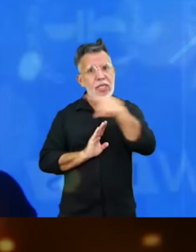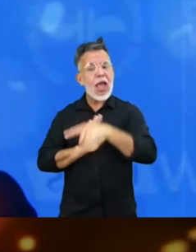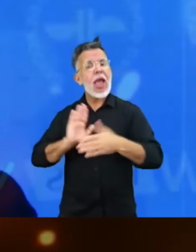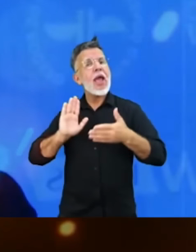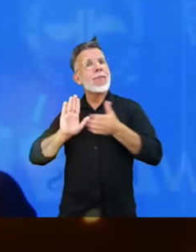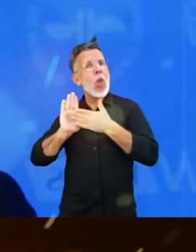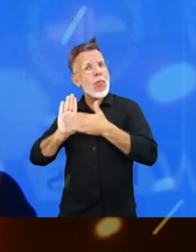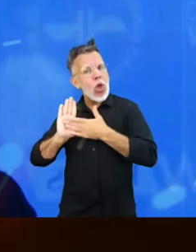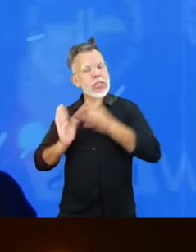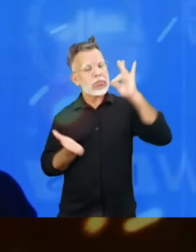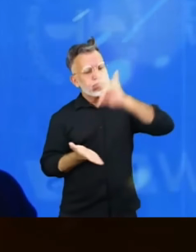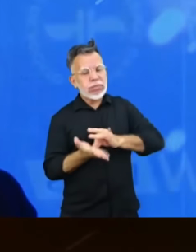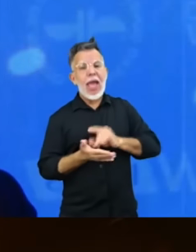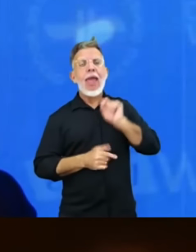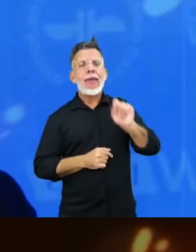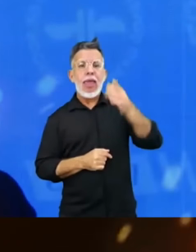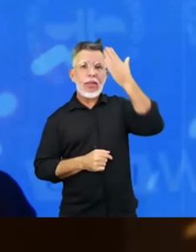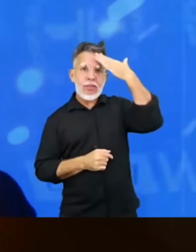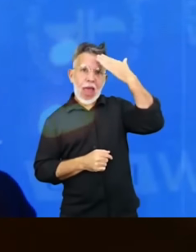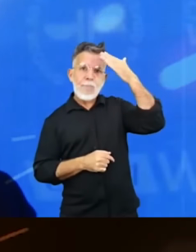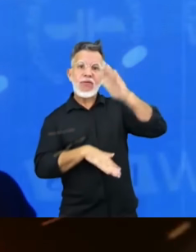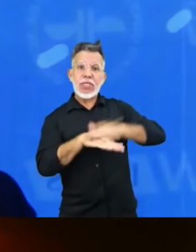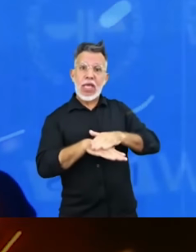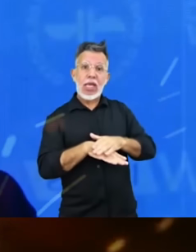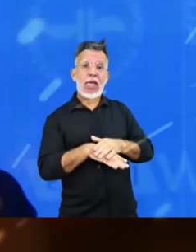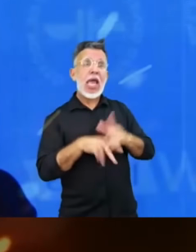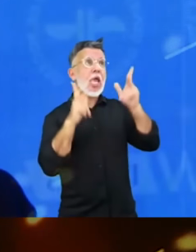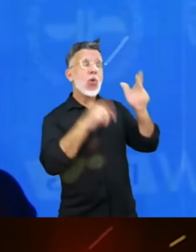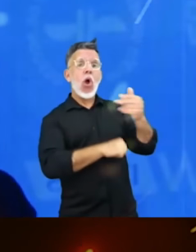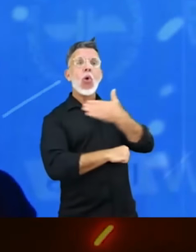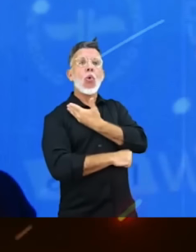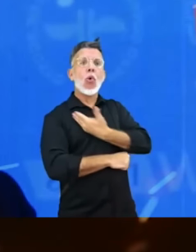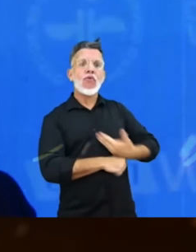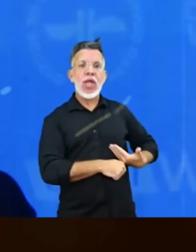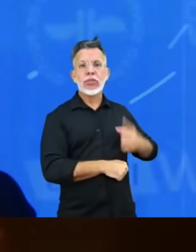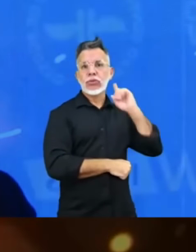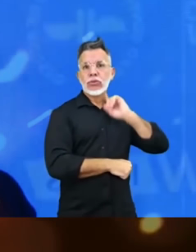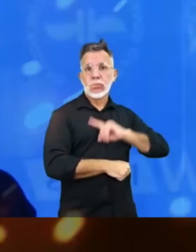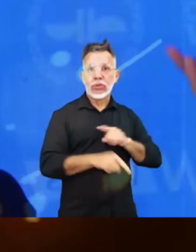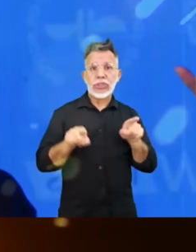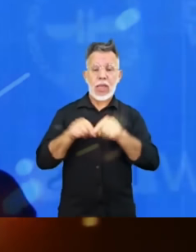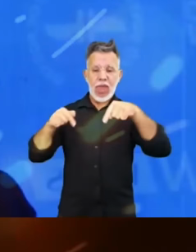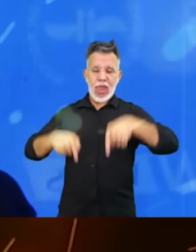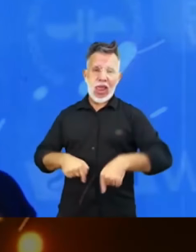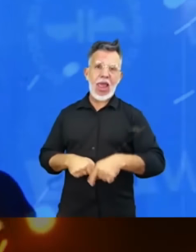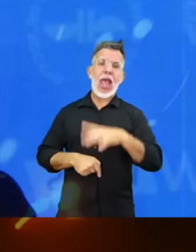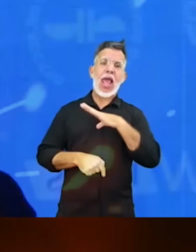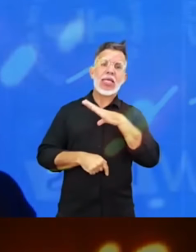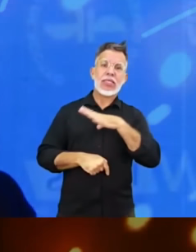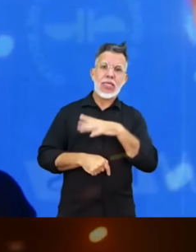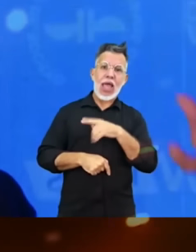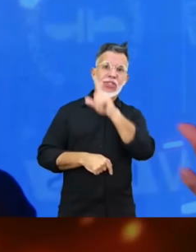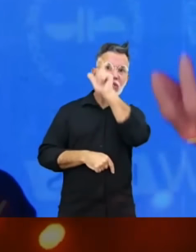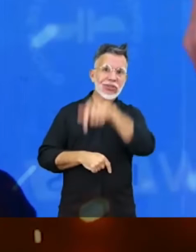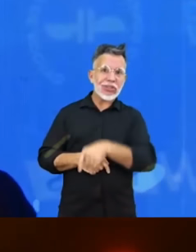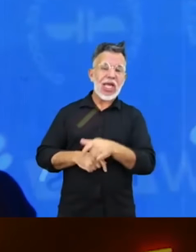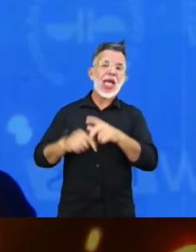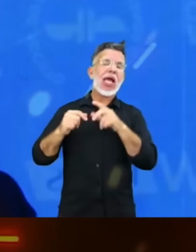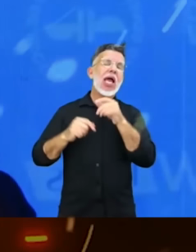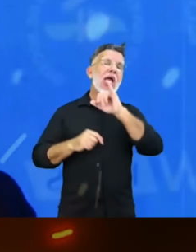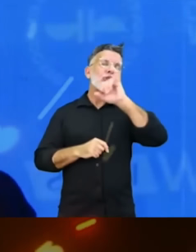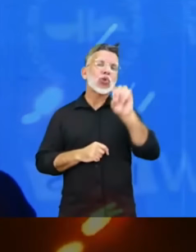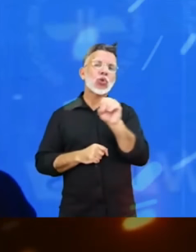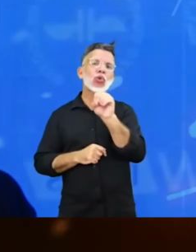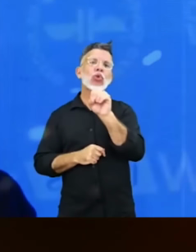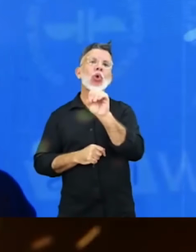fazer tanto o governo de Minas Gerais quanto a cidade com a prefeitura melhor avaliada do Brasil de Joinville São de representantes